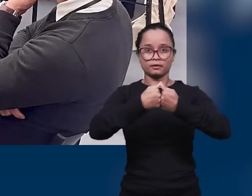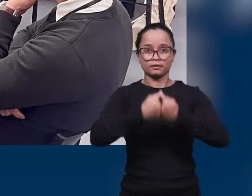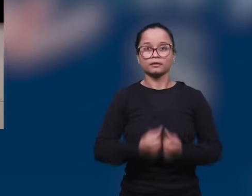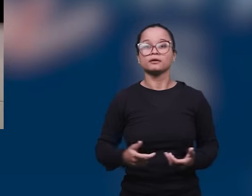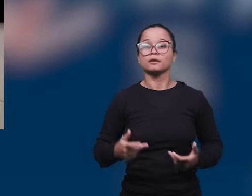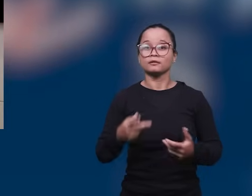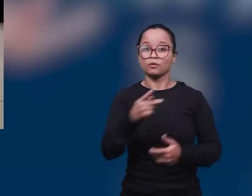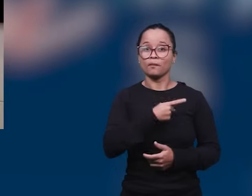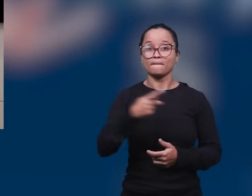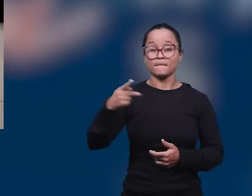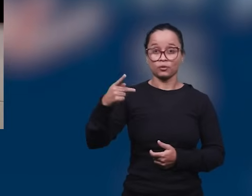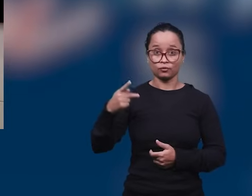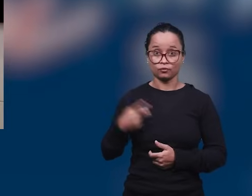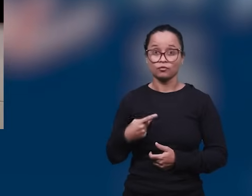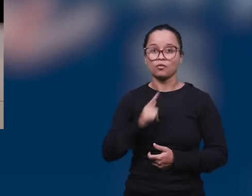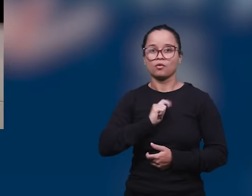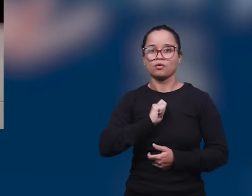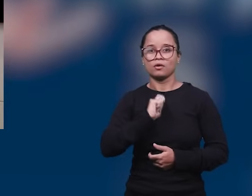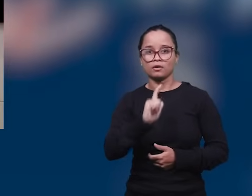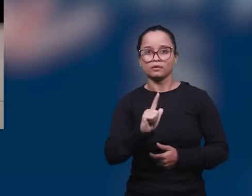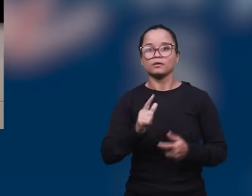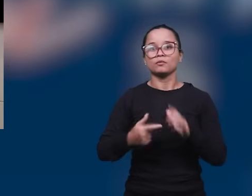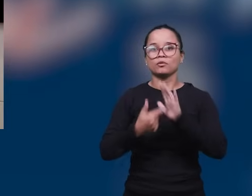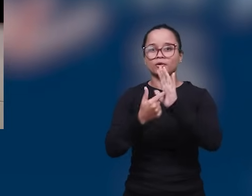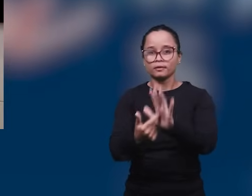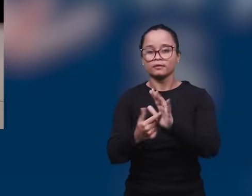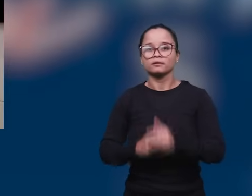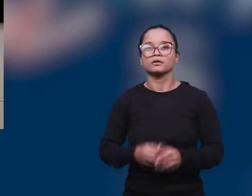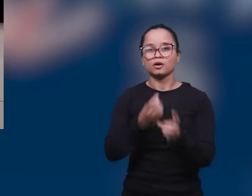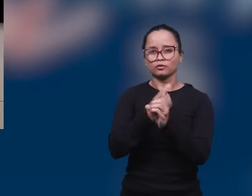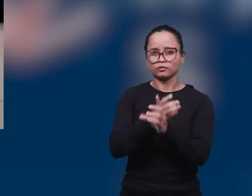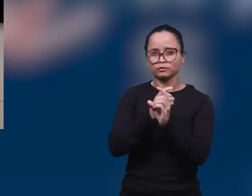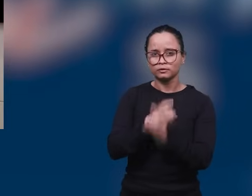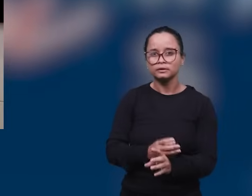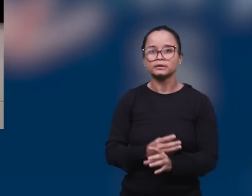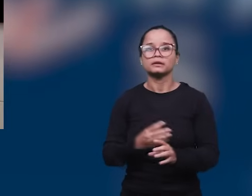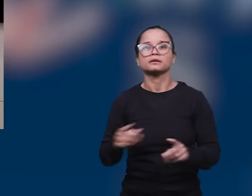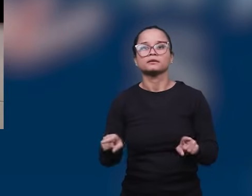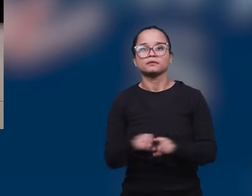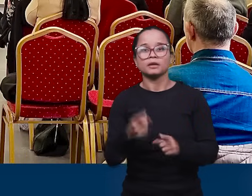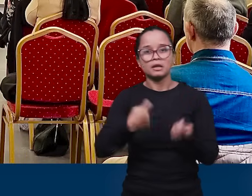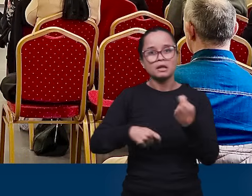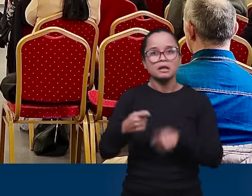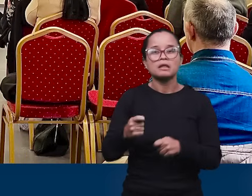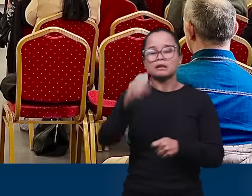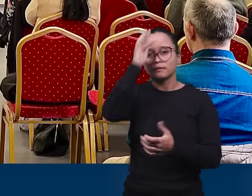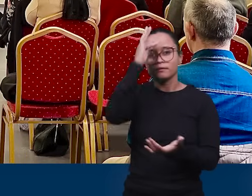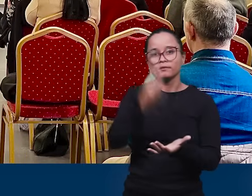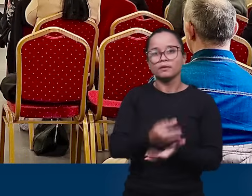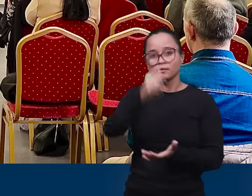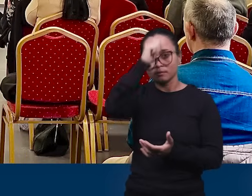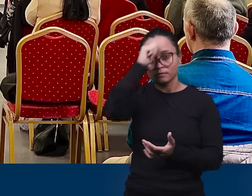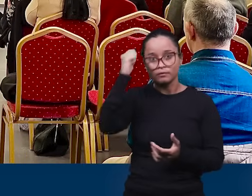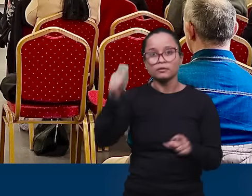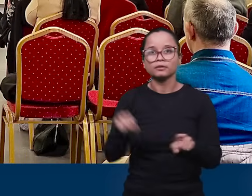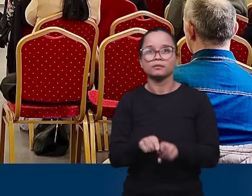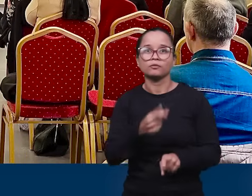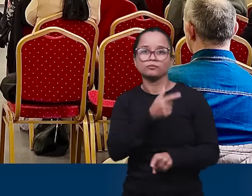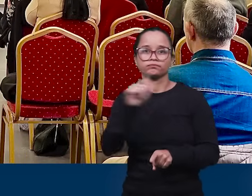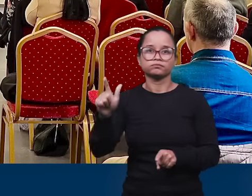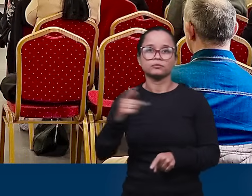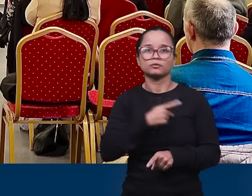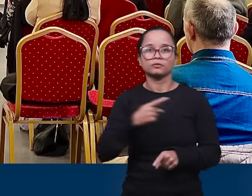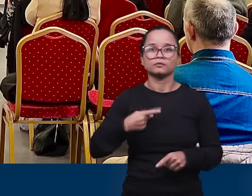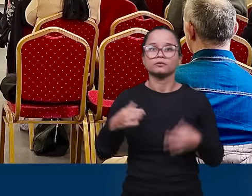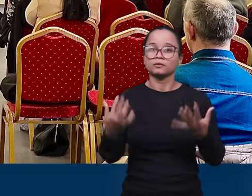aliança com o pastor Alexandre Gueiros, histórico da doutrina e crise da fé com o pastor Amado Loureiro e Rebelião das Nações, ministrada pelo pastor